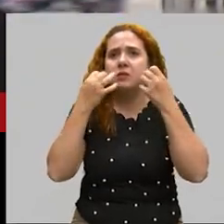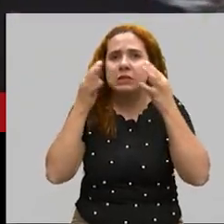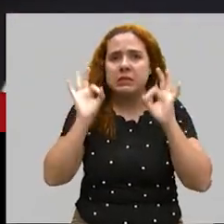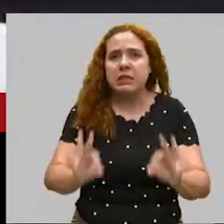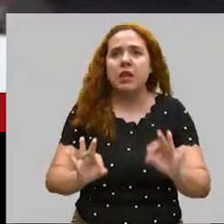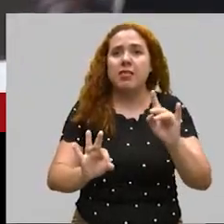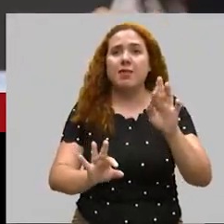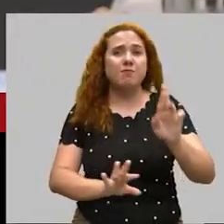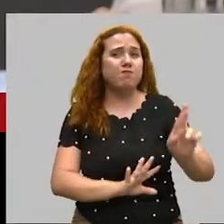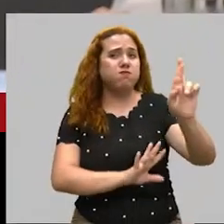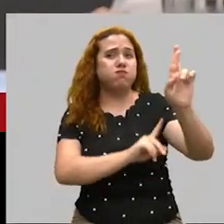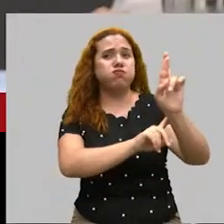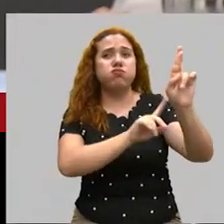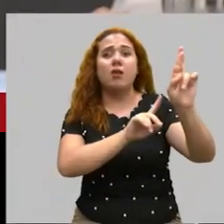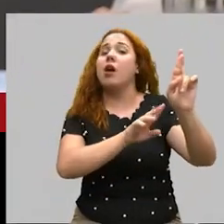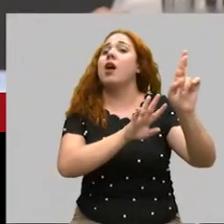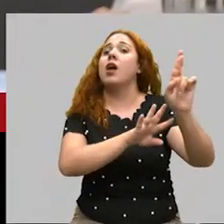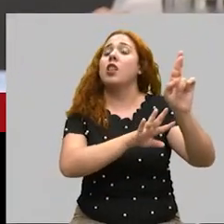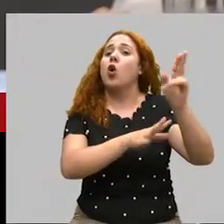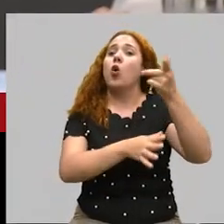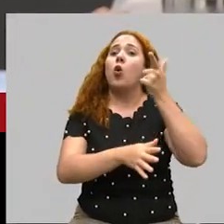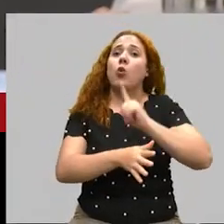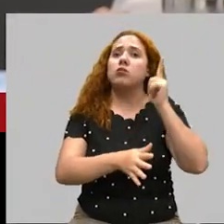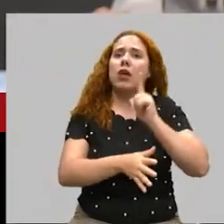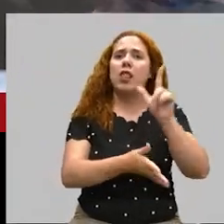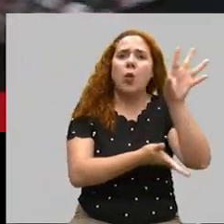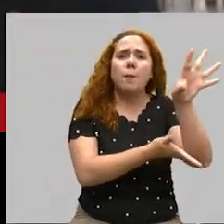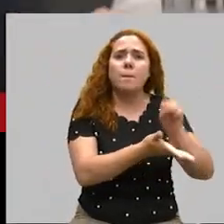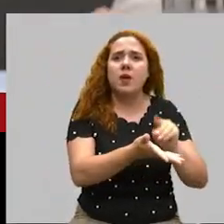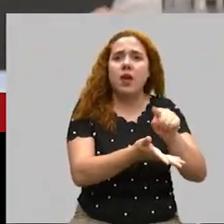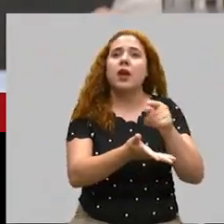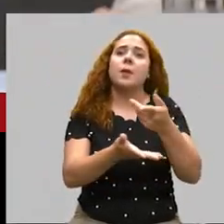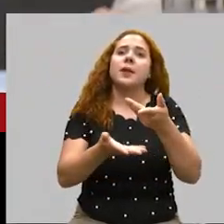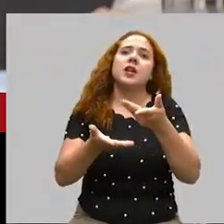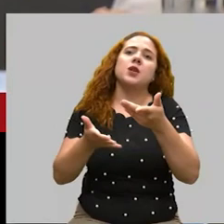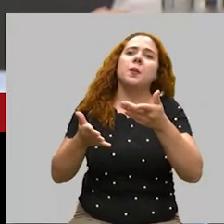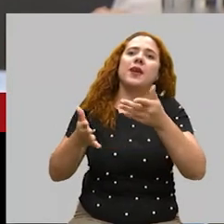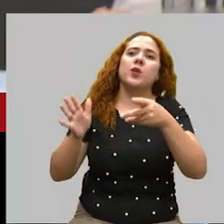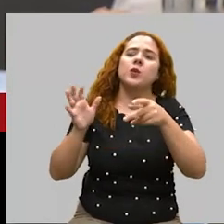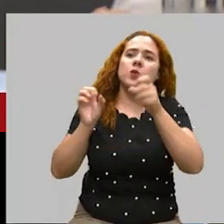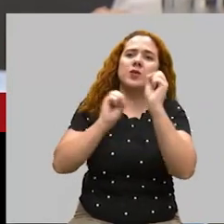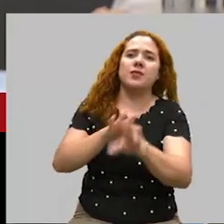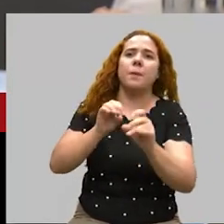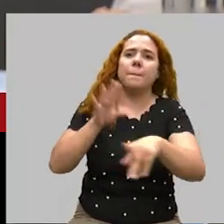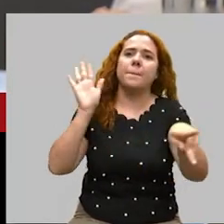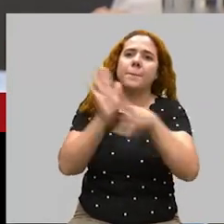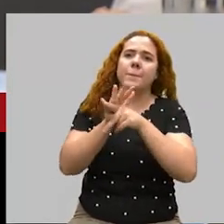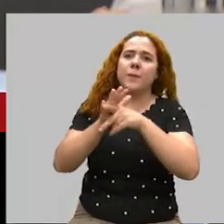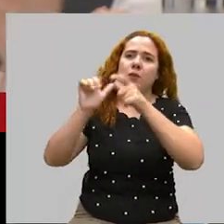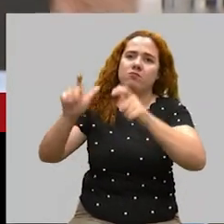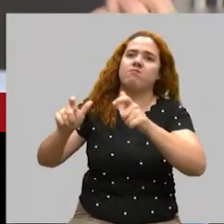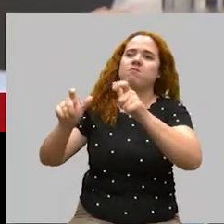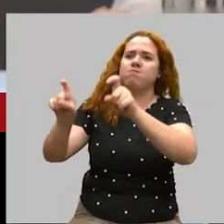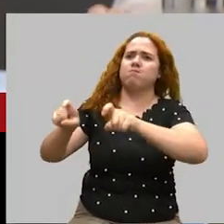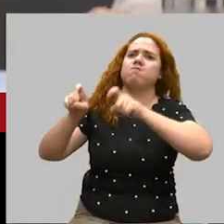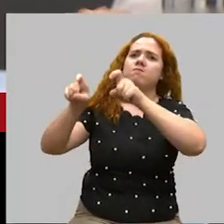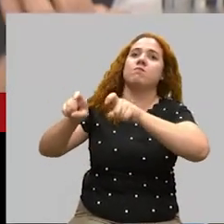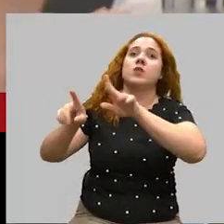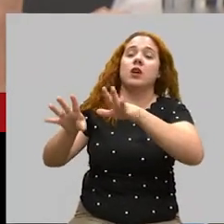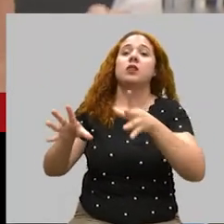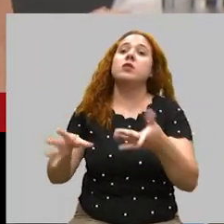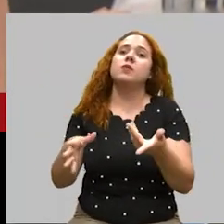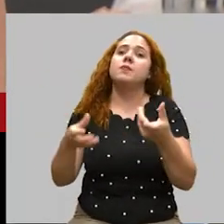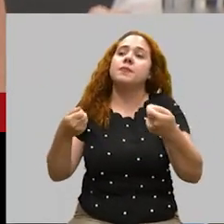referência pra gente produzir uma educação do campo e aí por exemplo eh quando eu falo de juntar as políticas